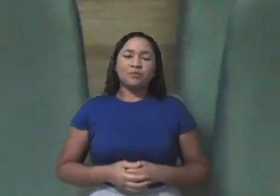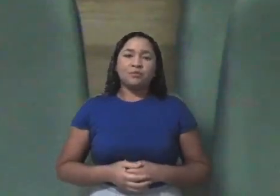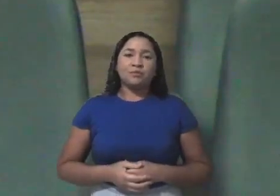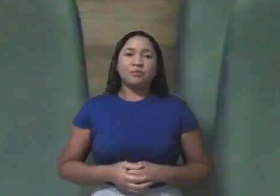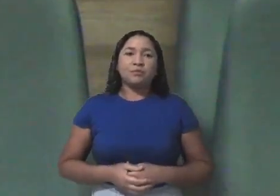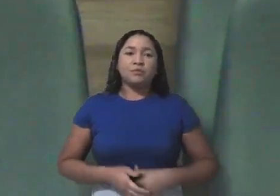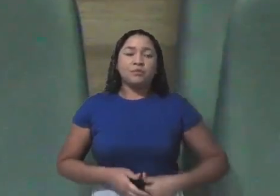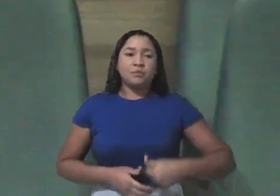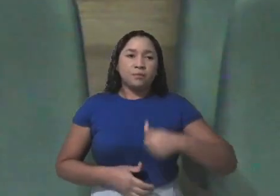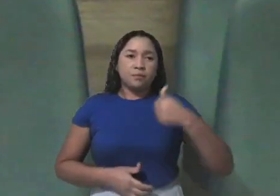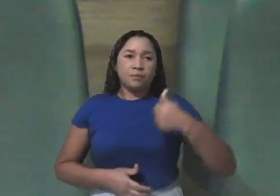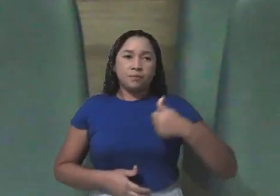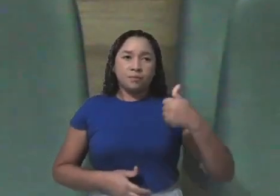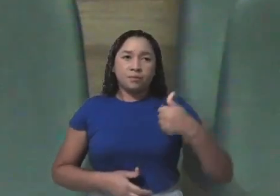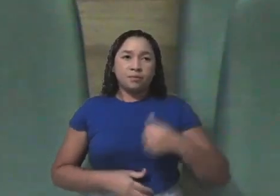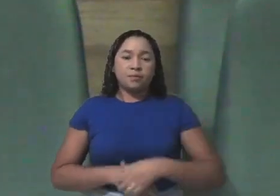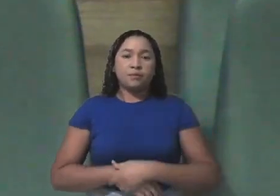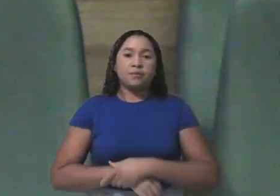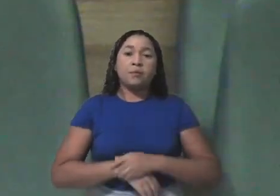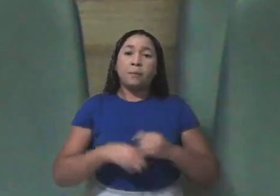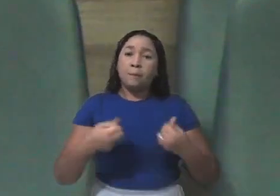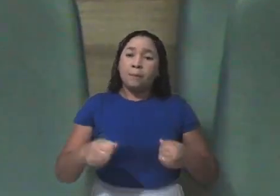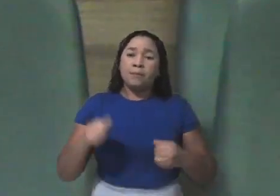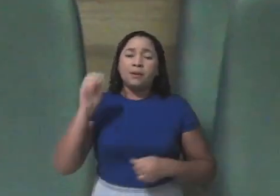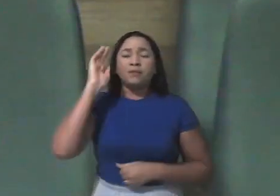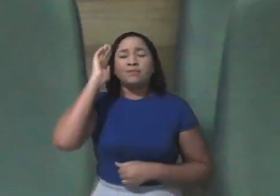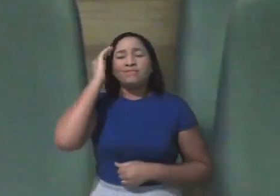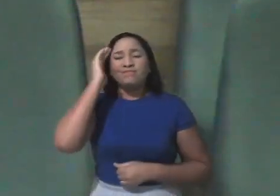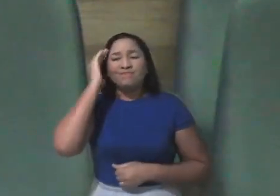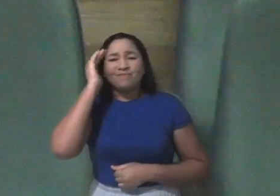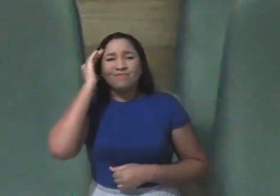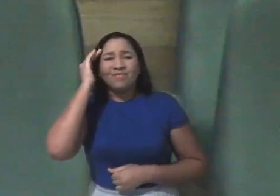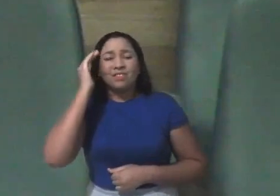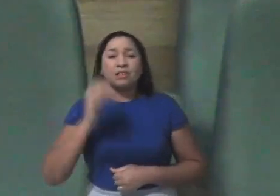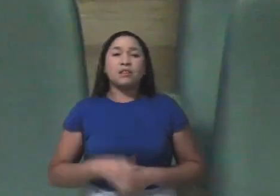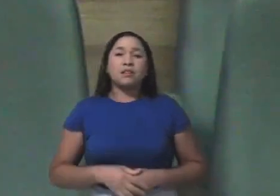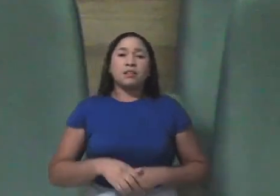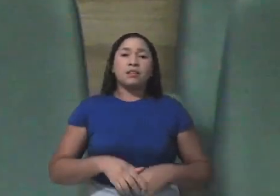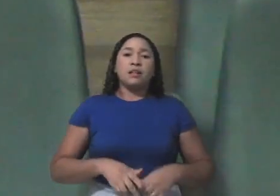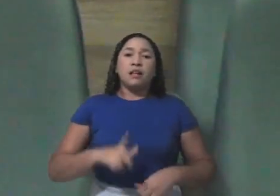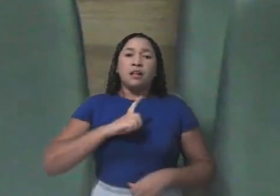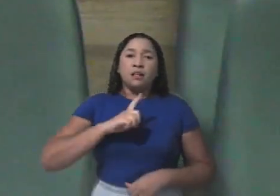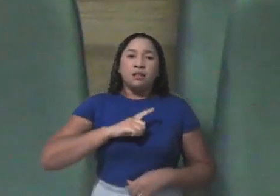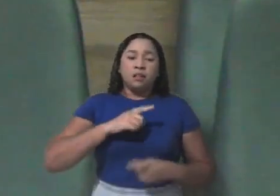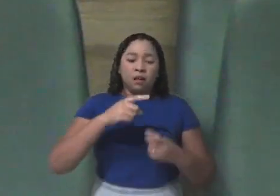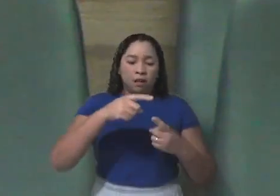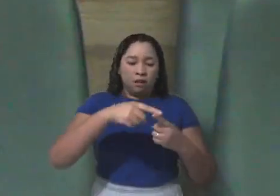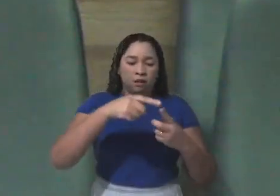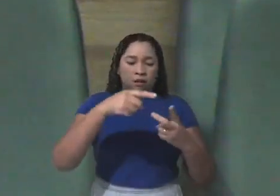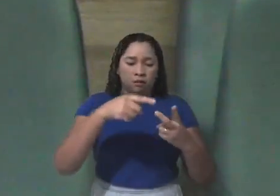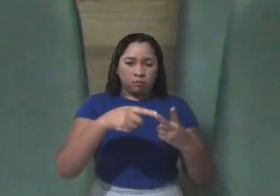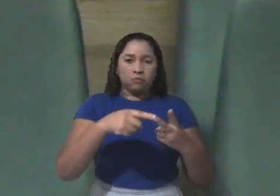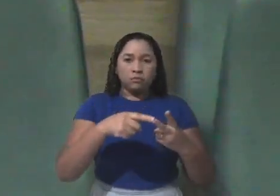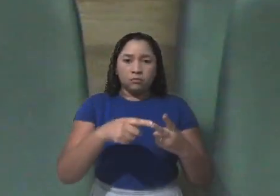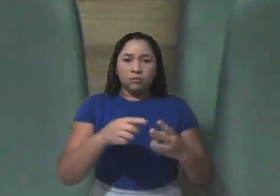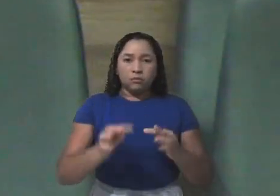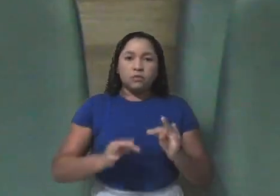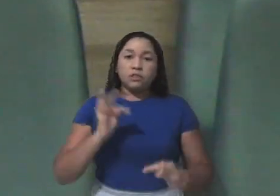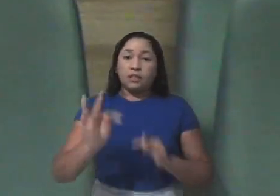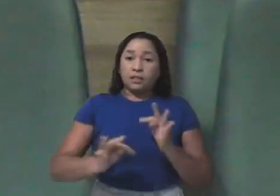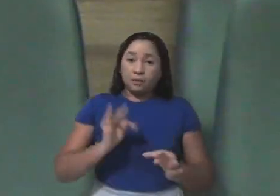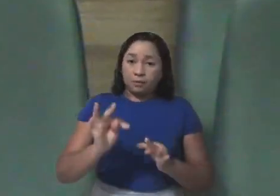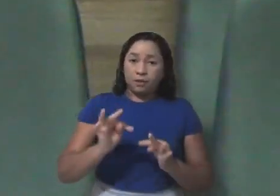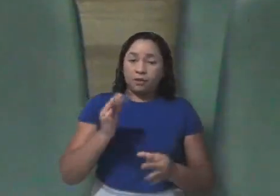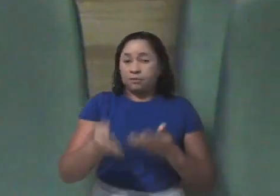primeiro ponto, precisamos entender que são dois tratamentos. Que a grande tribulação é